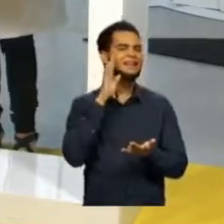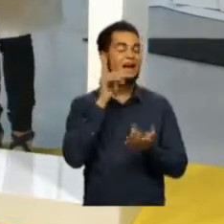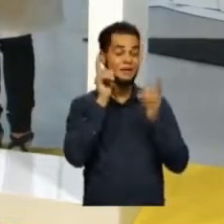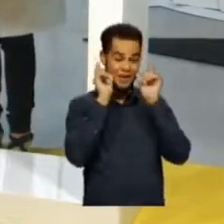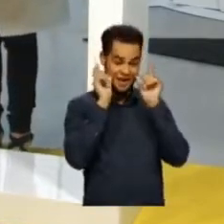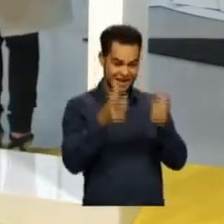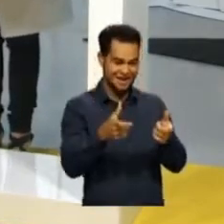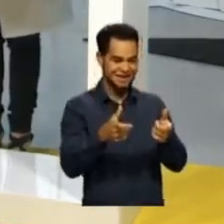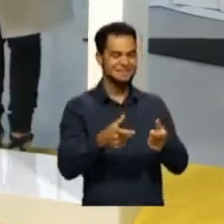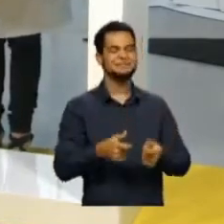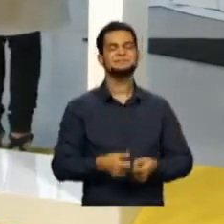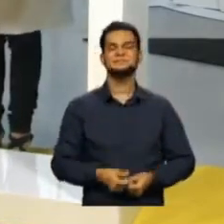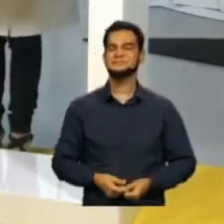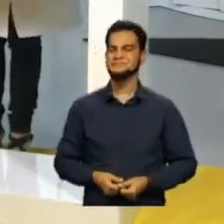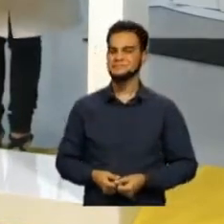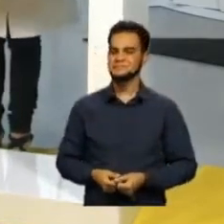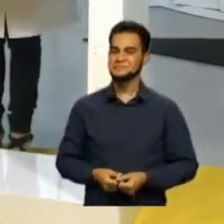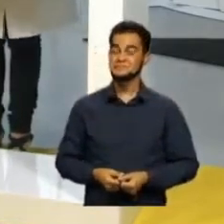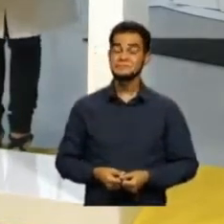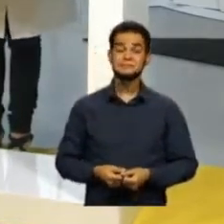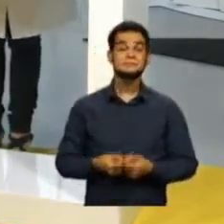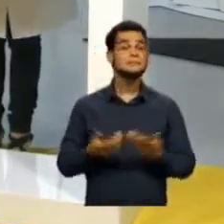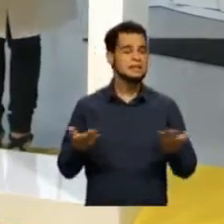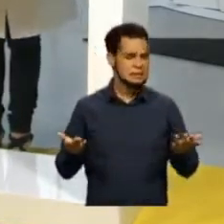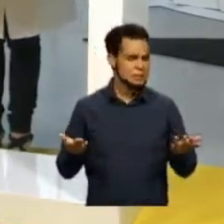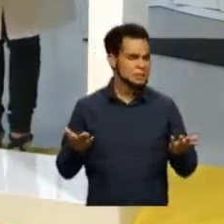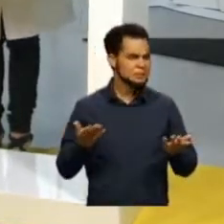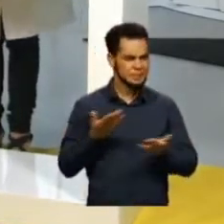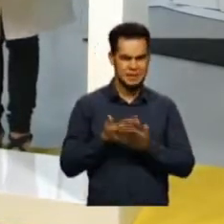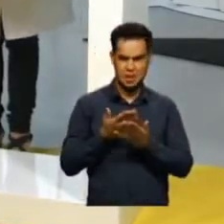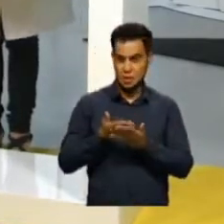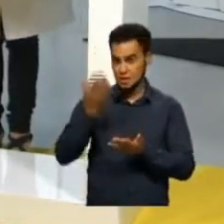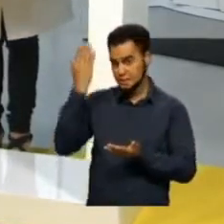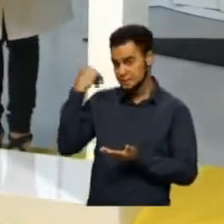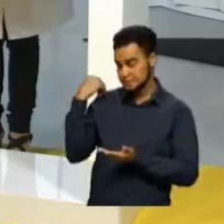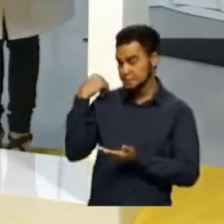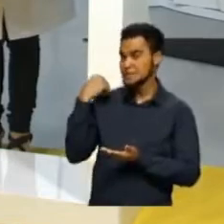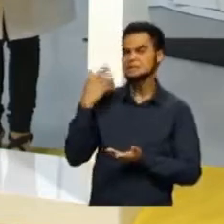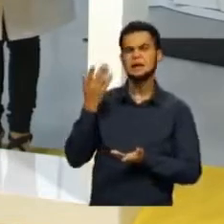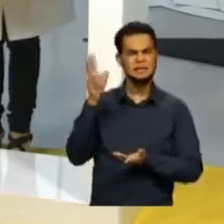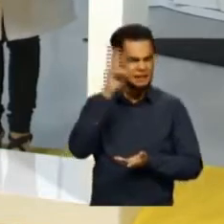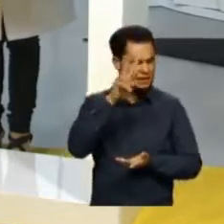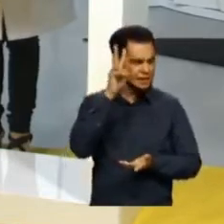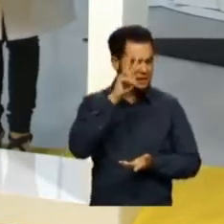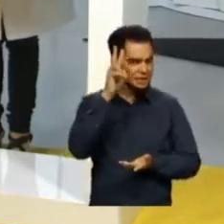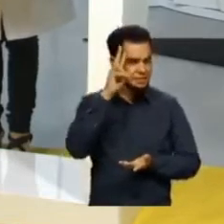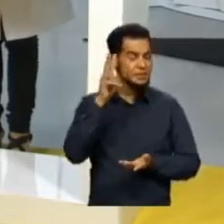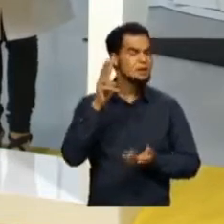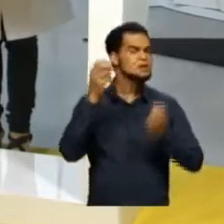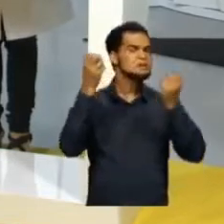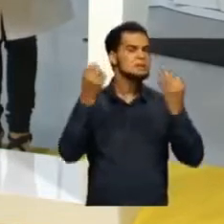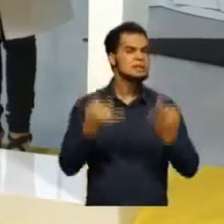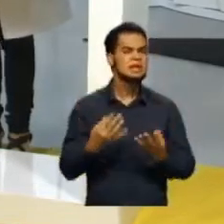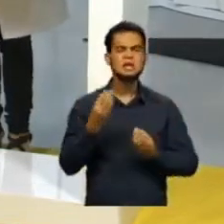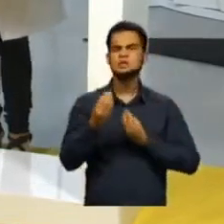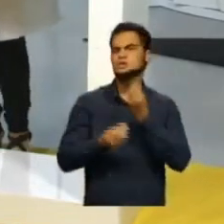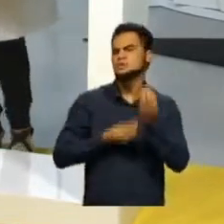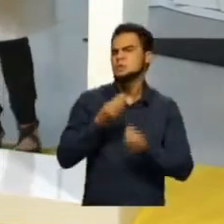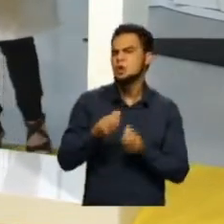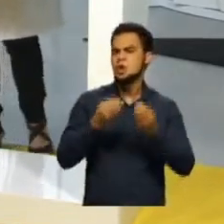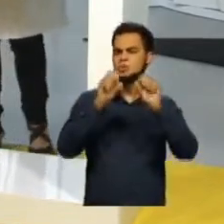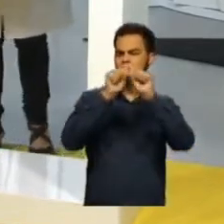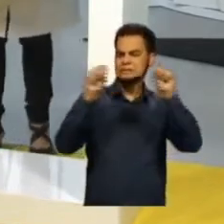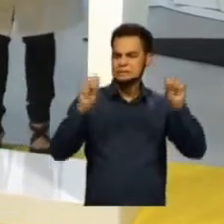bom. Bom, na aula anterior, eu trabalhei com você sobre o sistema respiratório e